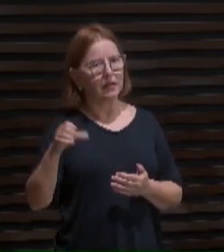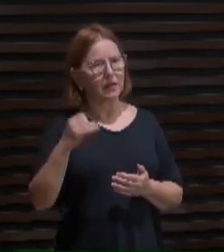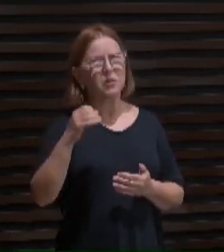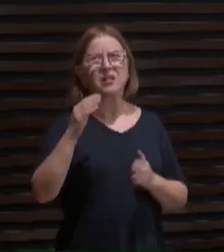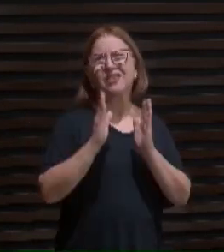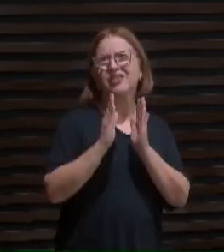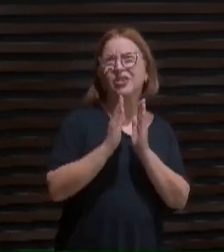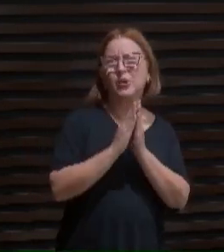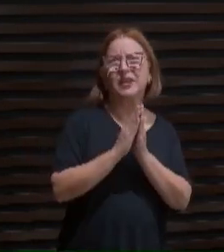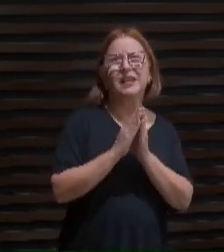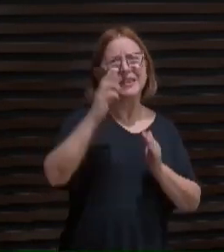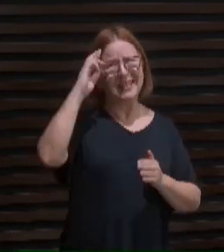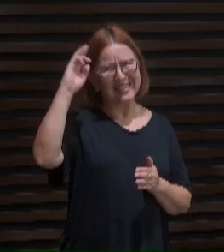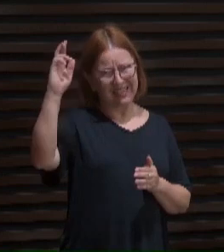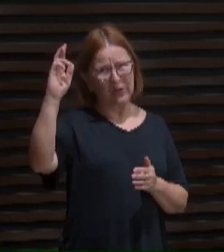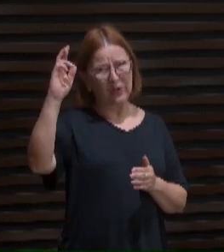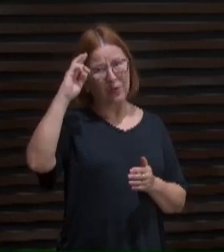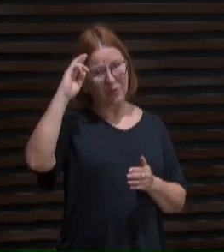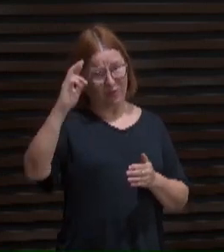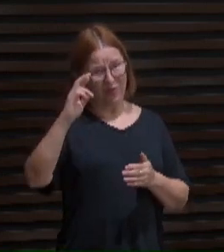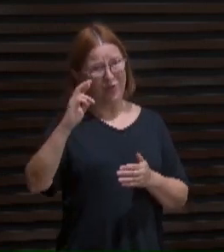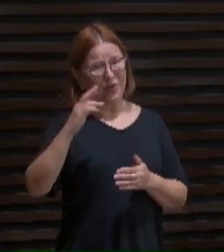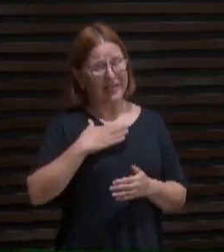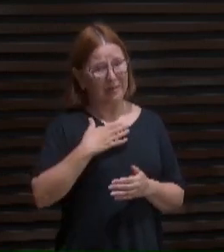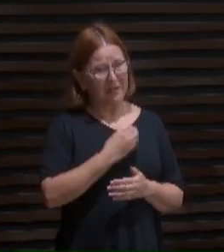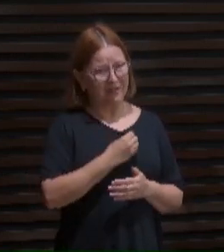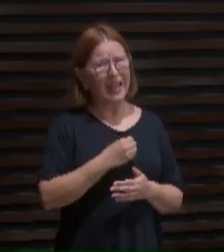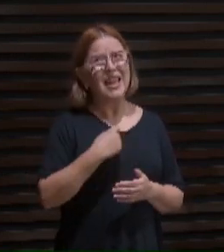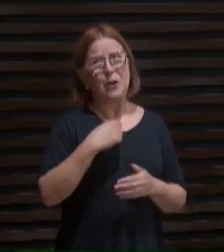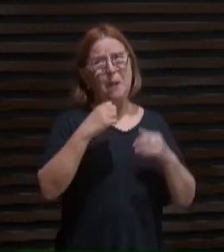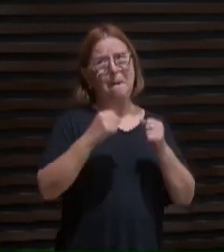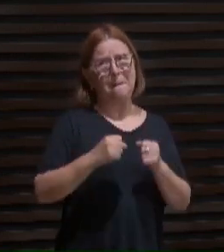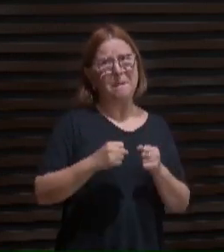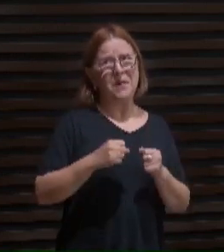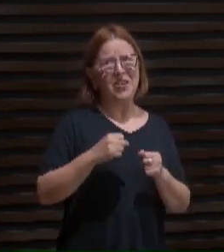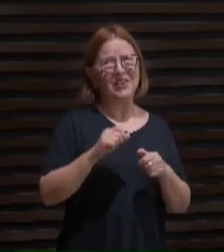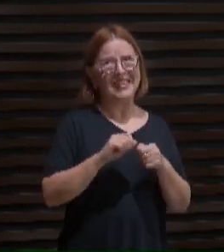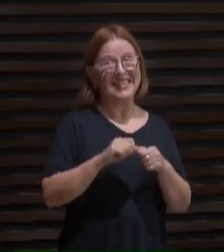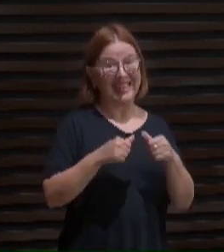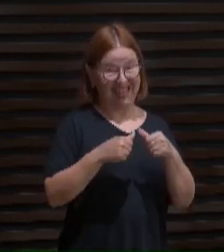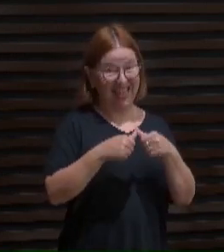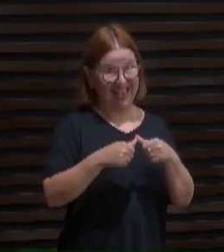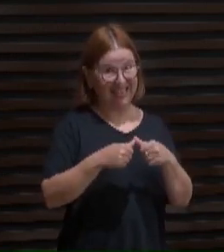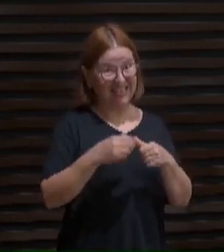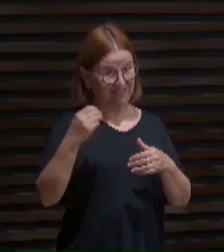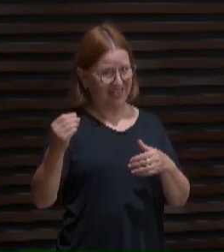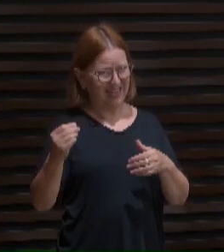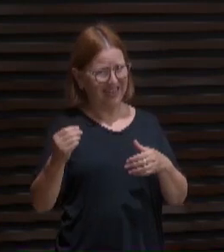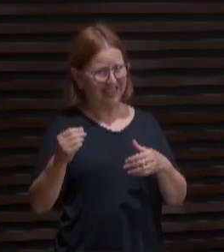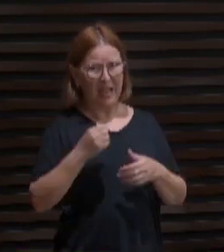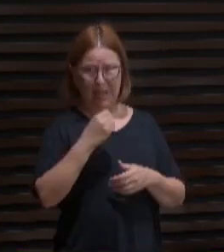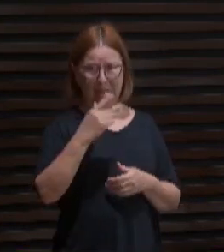minha vida nessa viagem. Eu posso fazer essa viagem? O Senhor vai ser glorificado? Vai ser bom para nós?